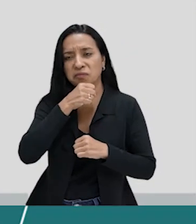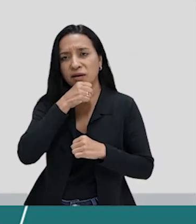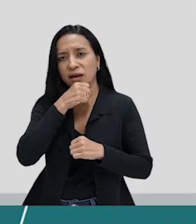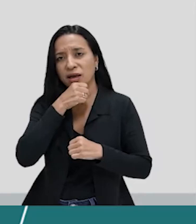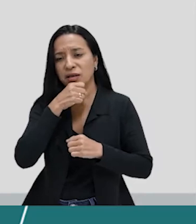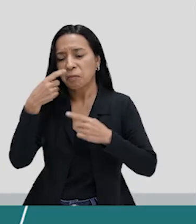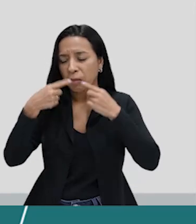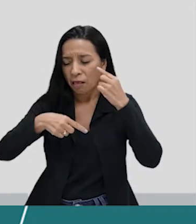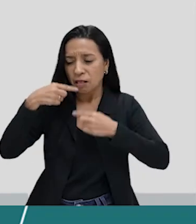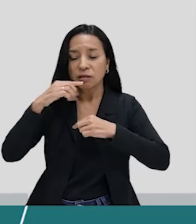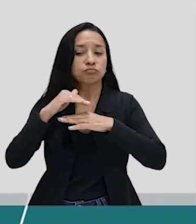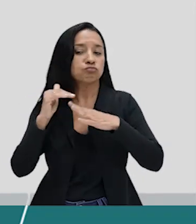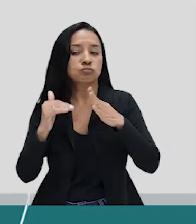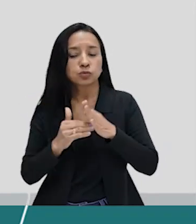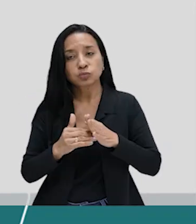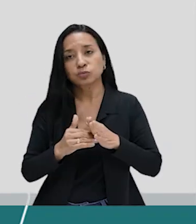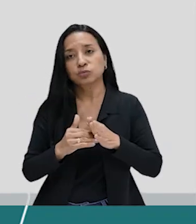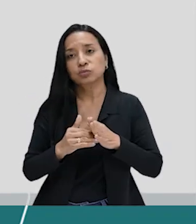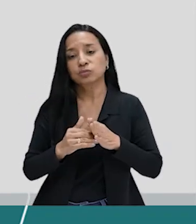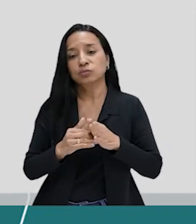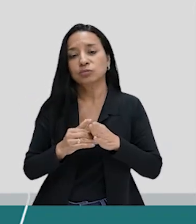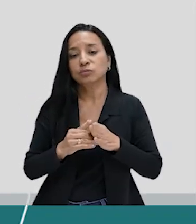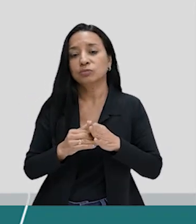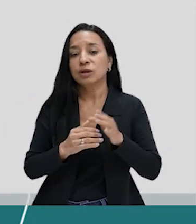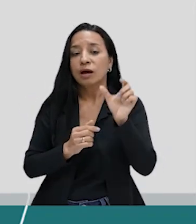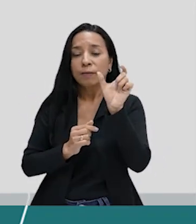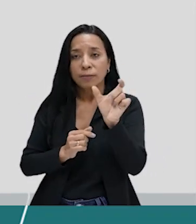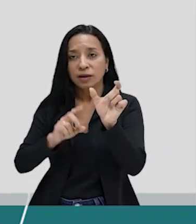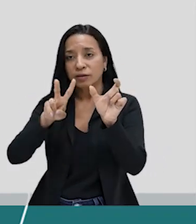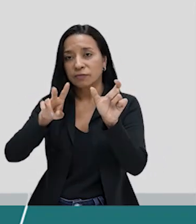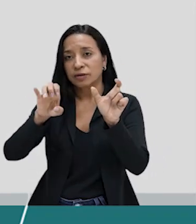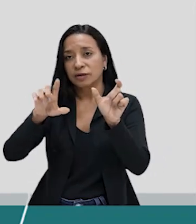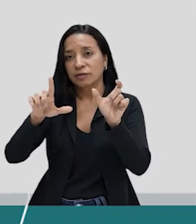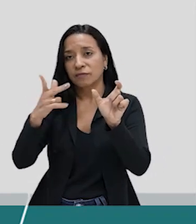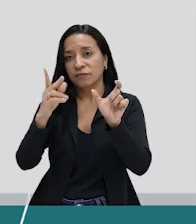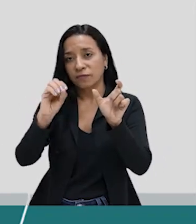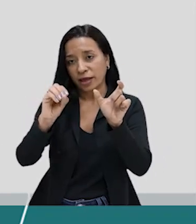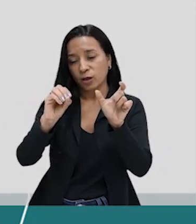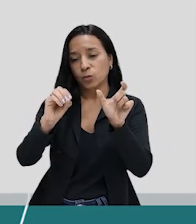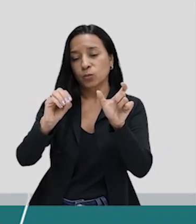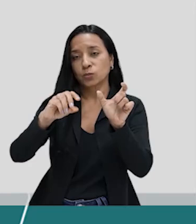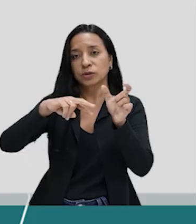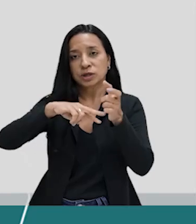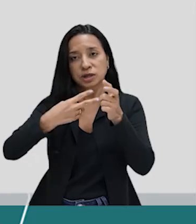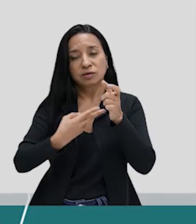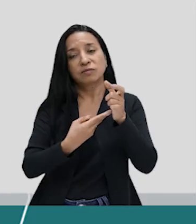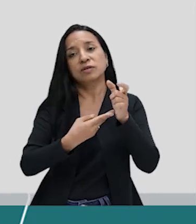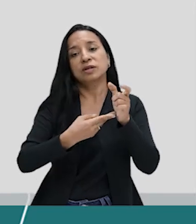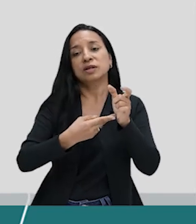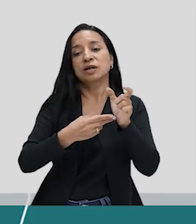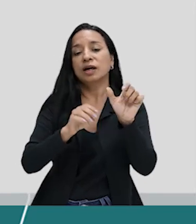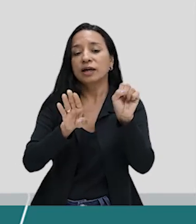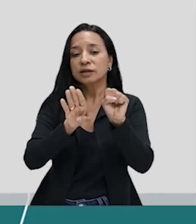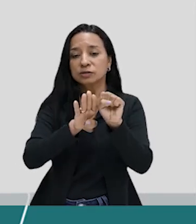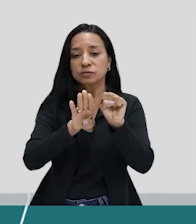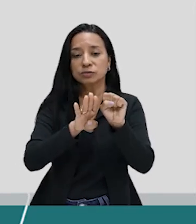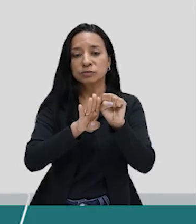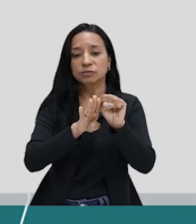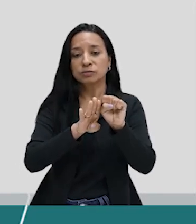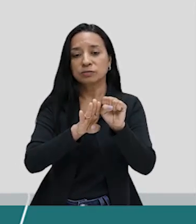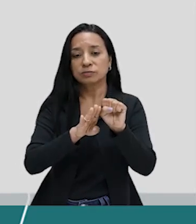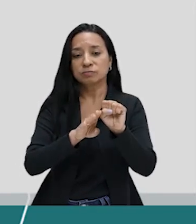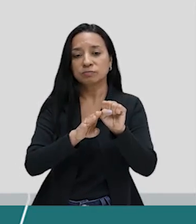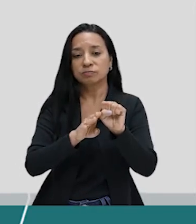tudo. Ali, no caso, a palavra velho está como substantivo. Este casaco já está muito